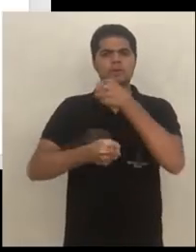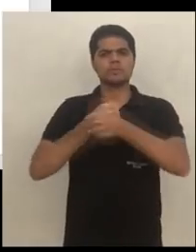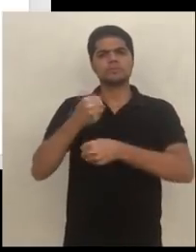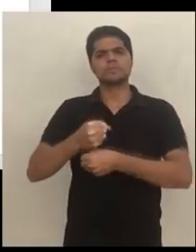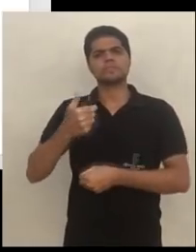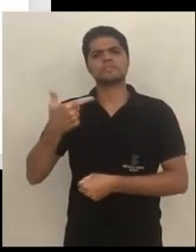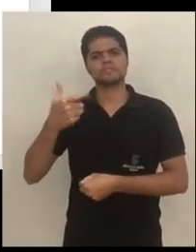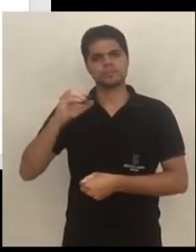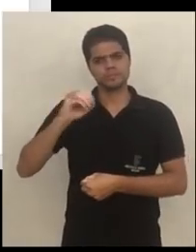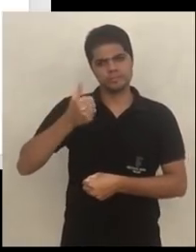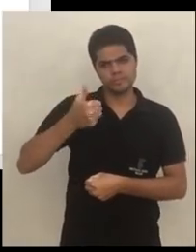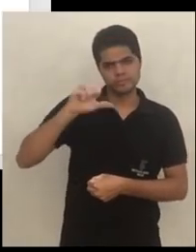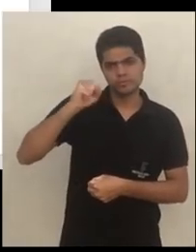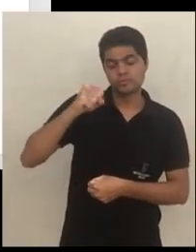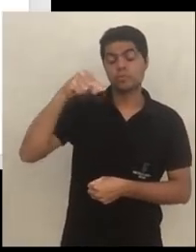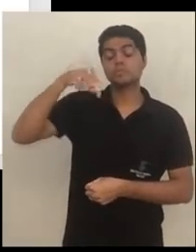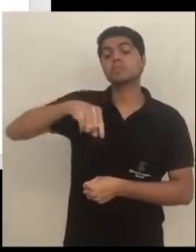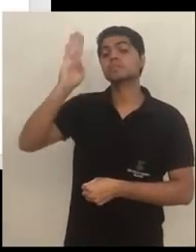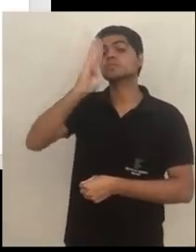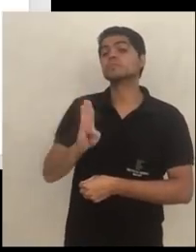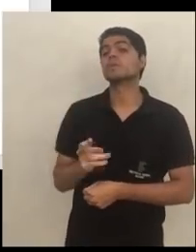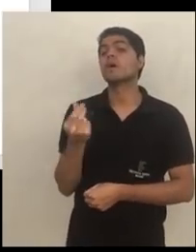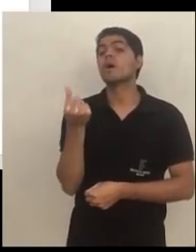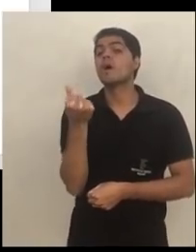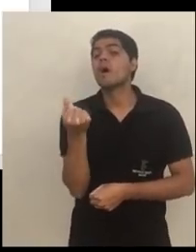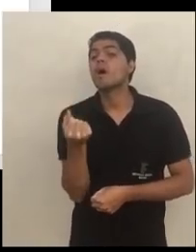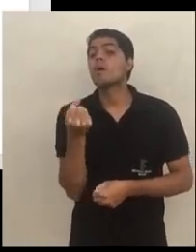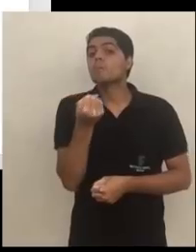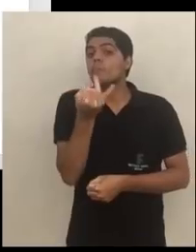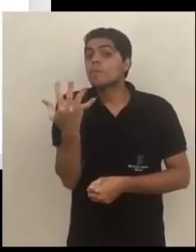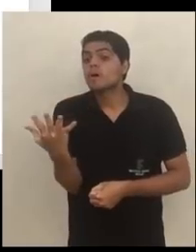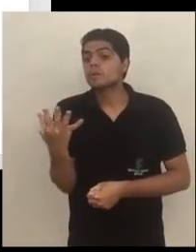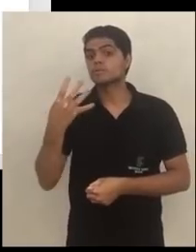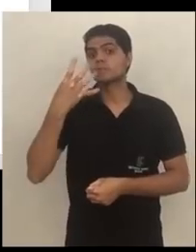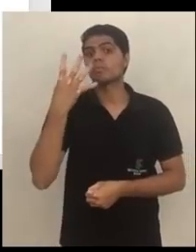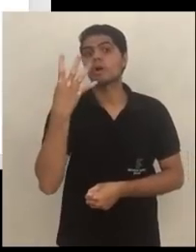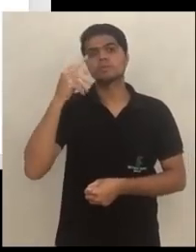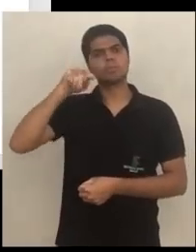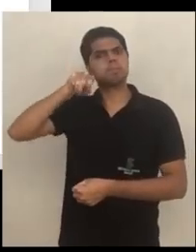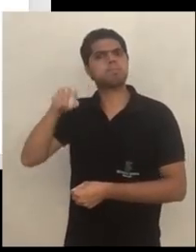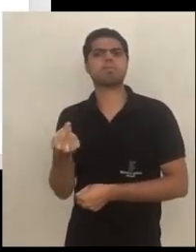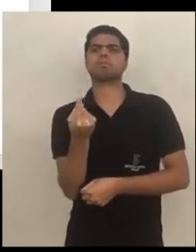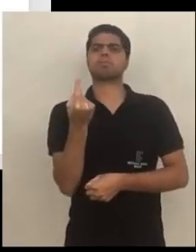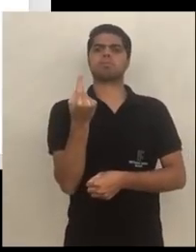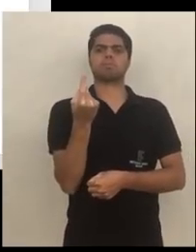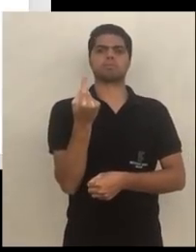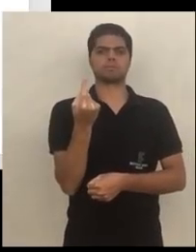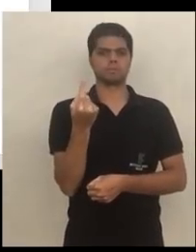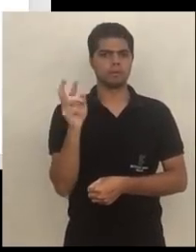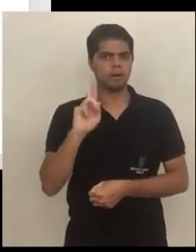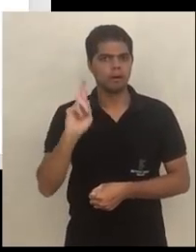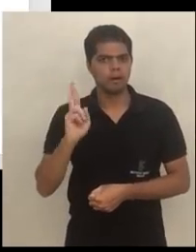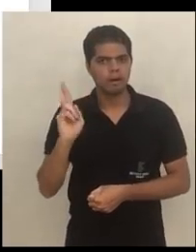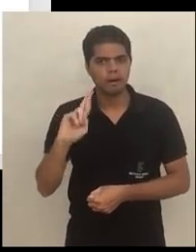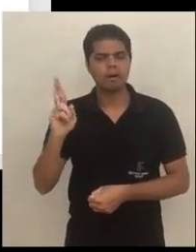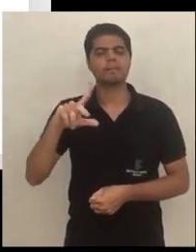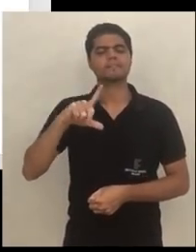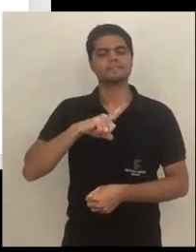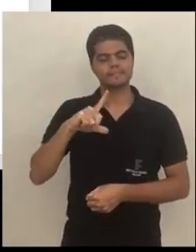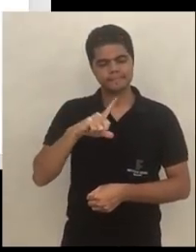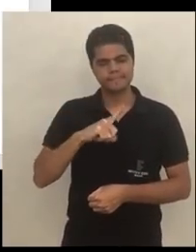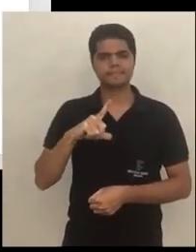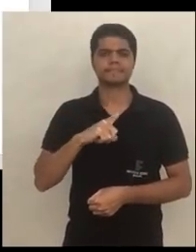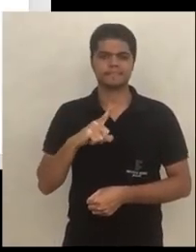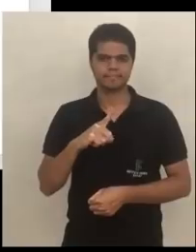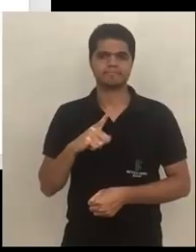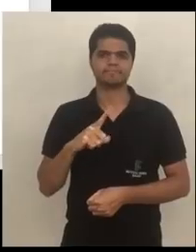2018, o faturamento brasileiro foi de 4 bilhões de reais. Então, o mercado brasileiro de orgânicos em 2018 prestou faturamento de